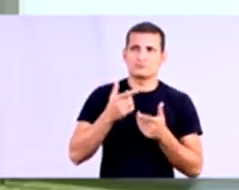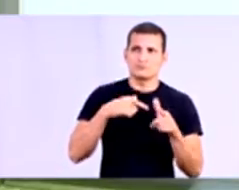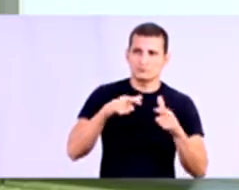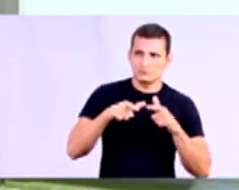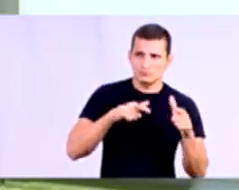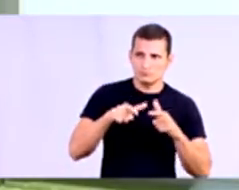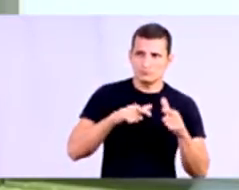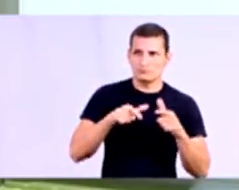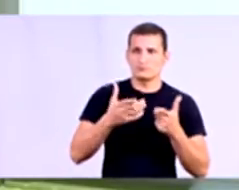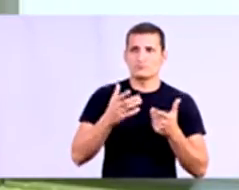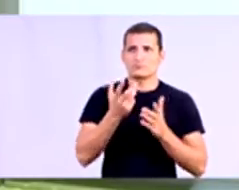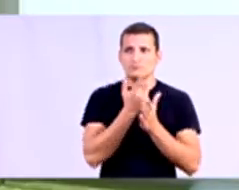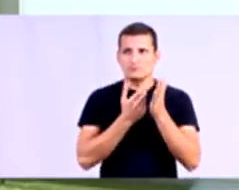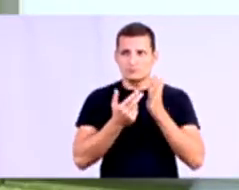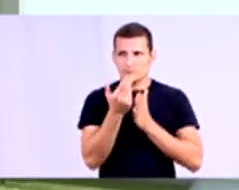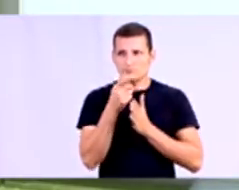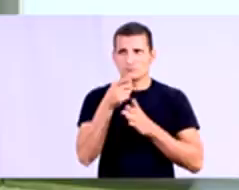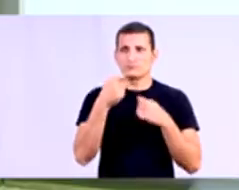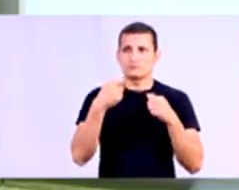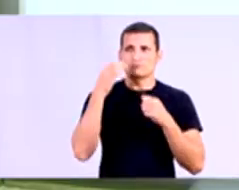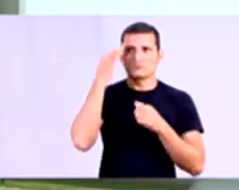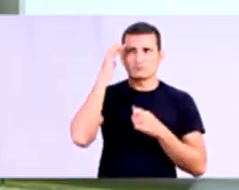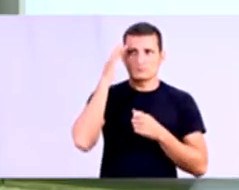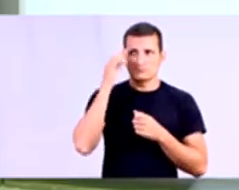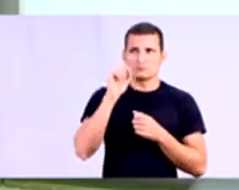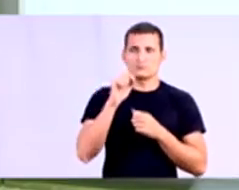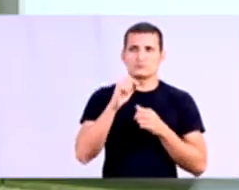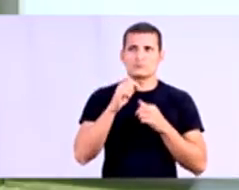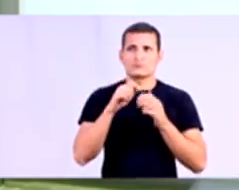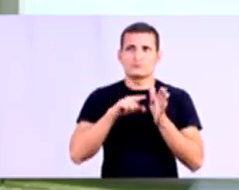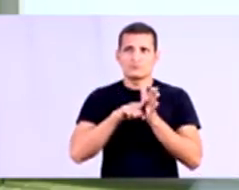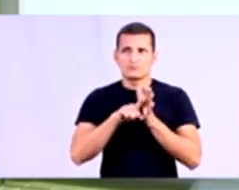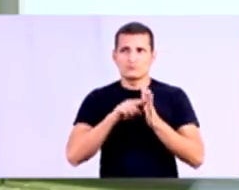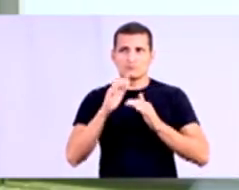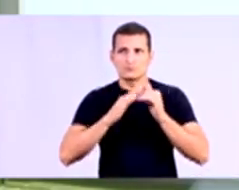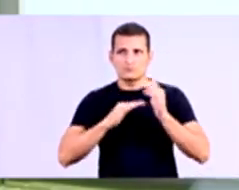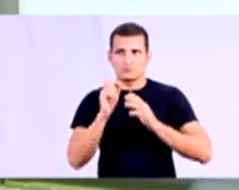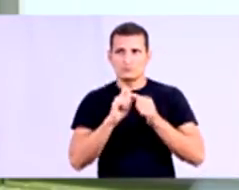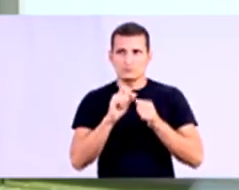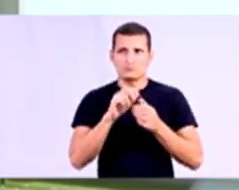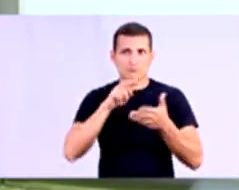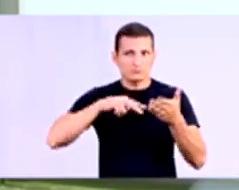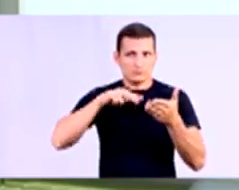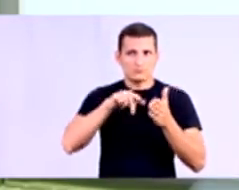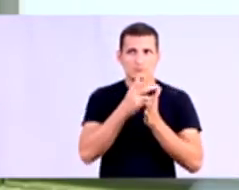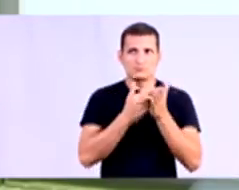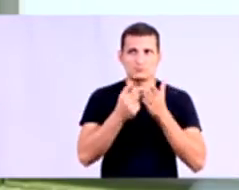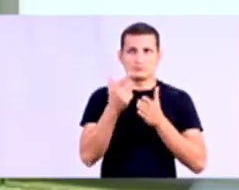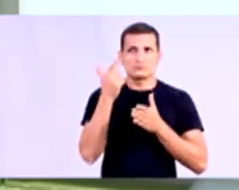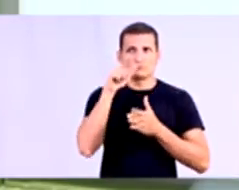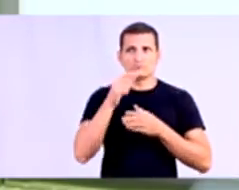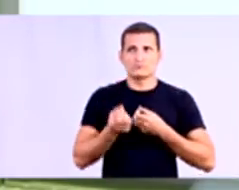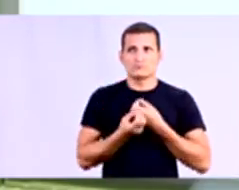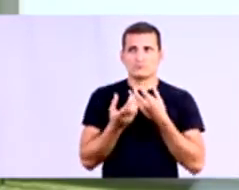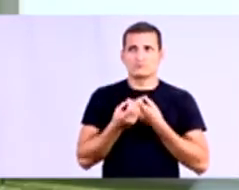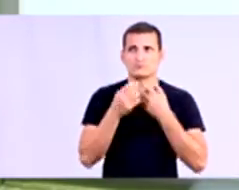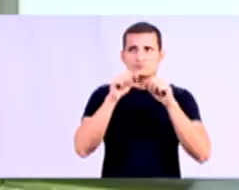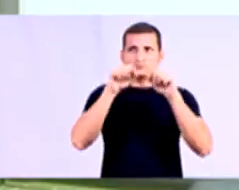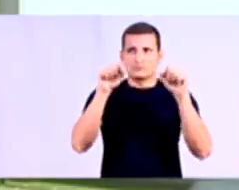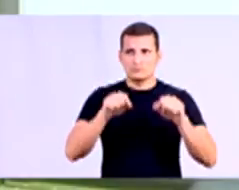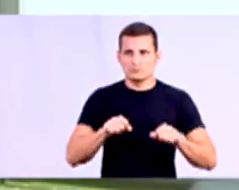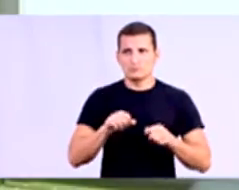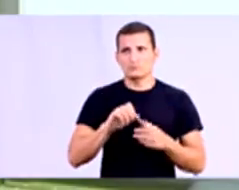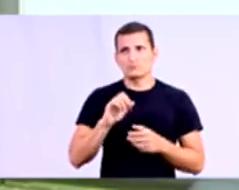das vezes, através de diagramas. Então, ele vai precisar entender o que o analista fez, ler aquele diagrama para conseguir produzir o software. Até para questionar, de